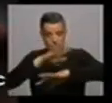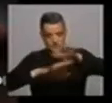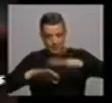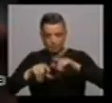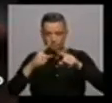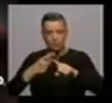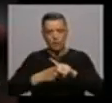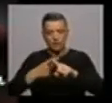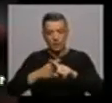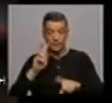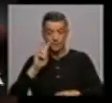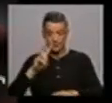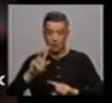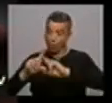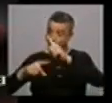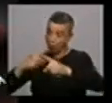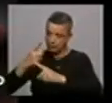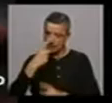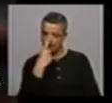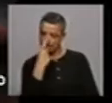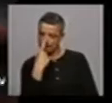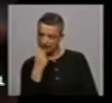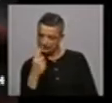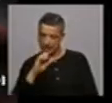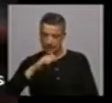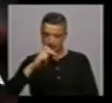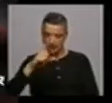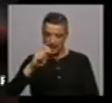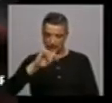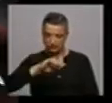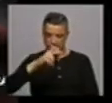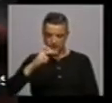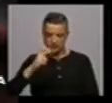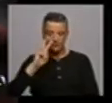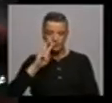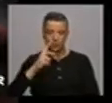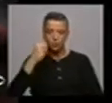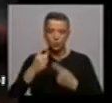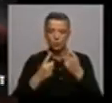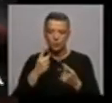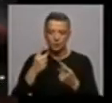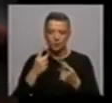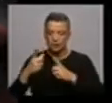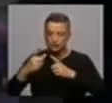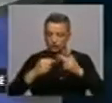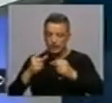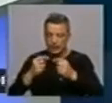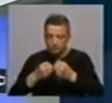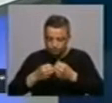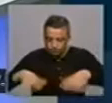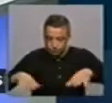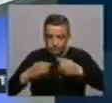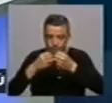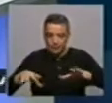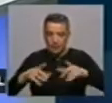curiosíssima. Olharam para outras galáxias parecidas com a nossa e repararam onde é que estão as maternidades estelares. E mais do que isso, depois